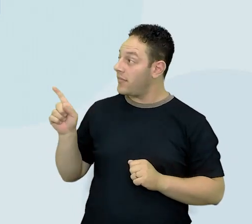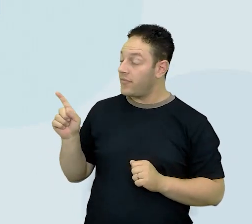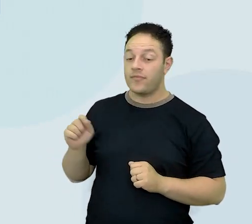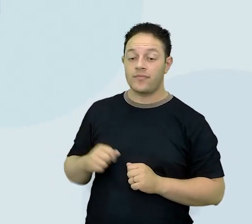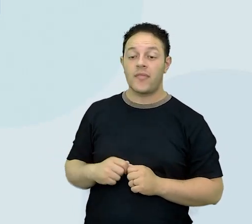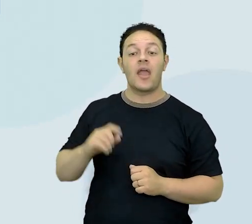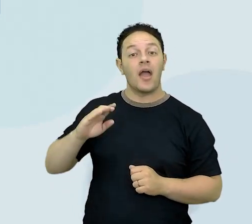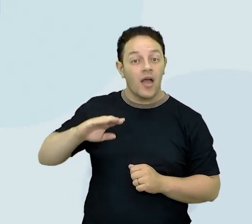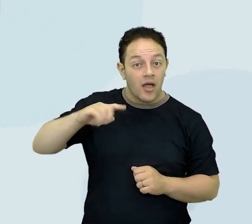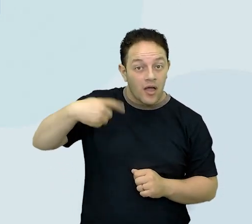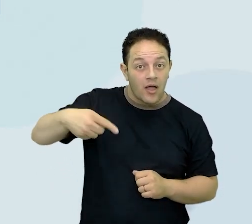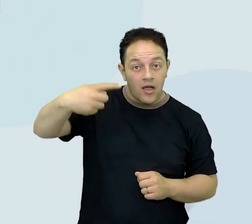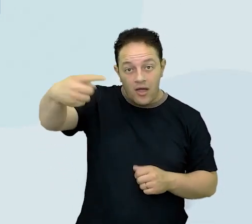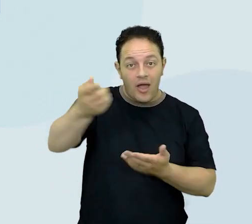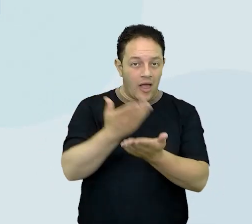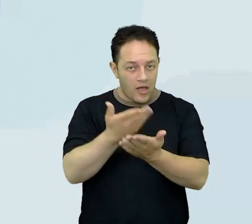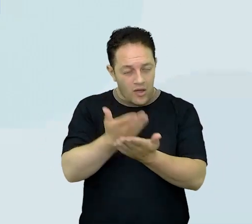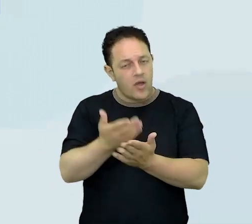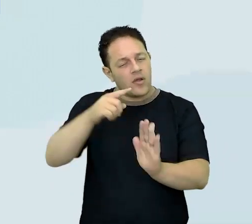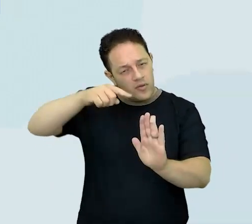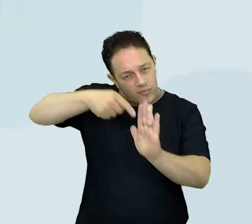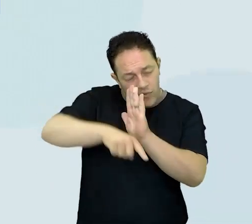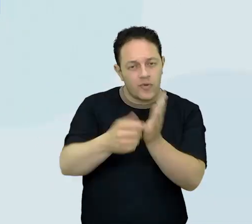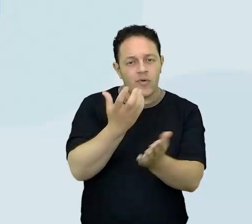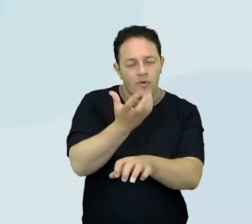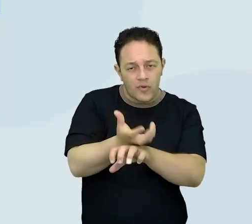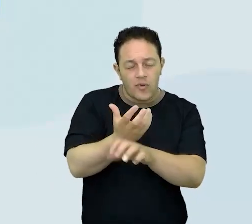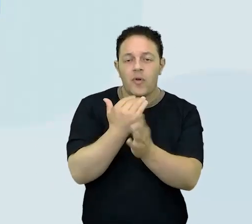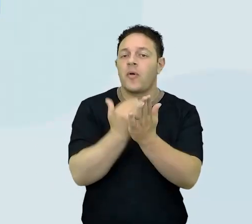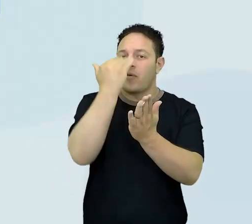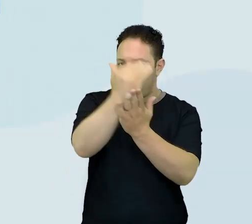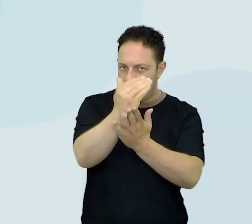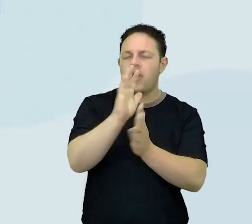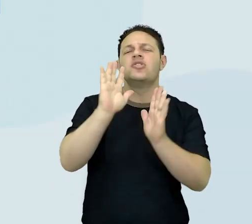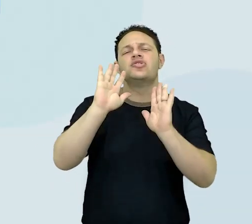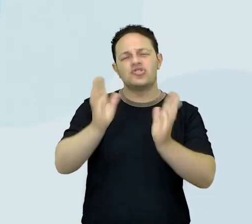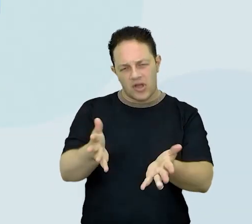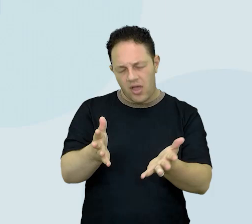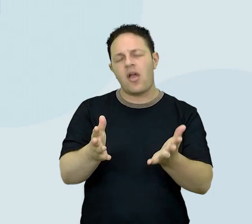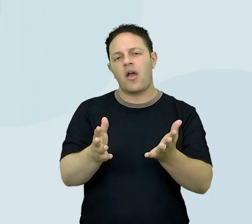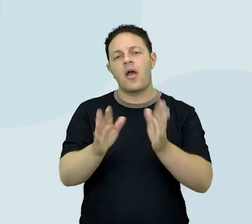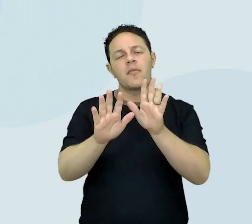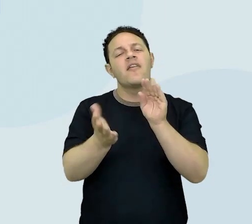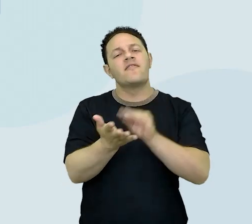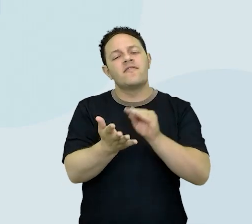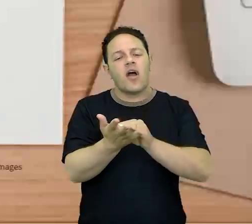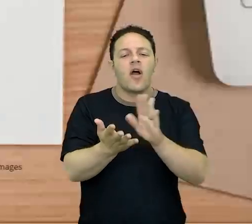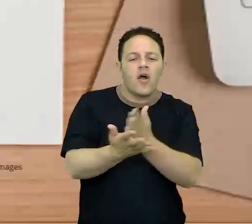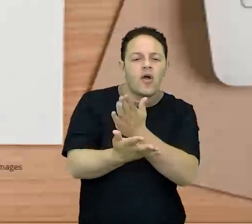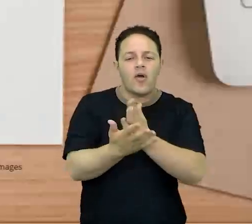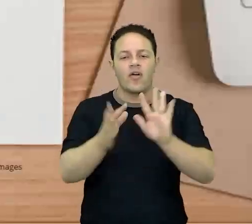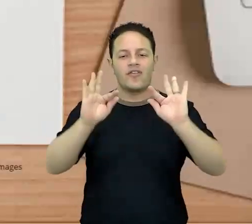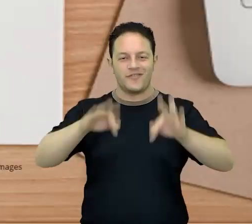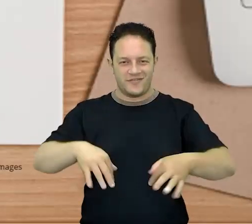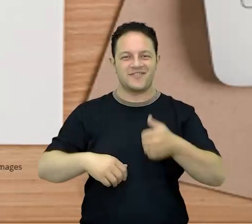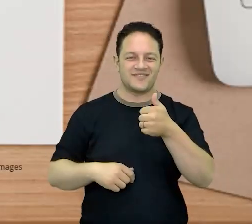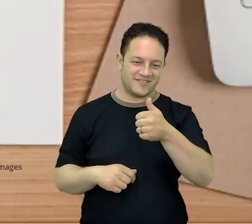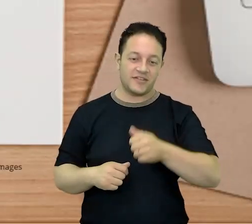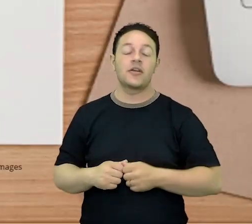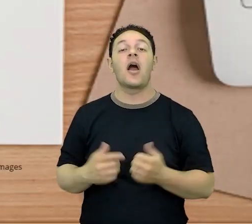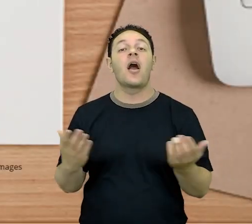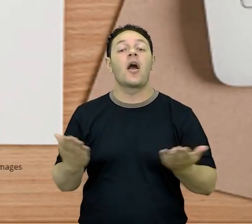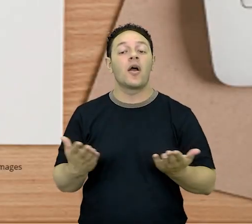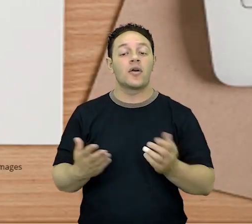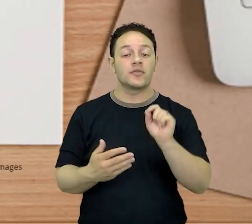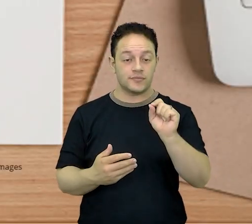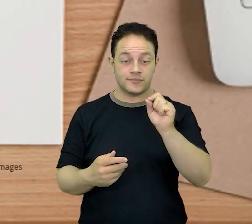nos aprofundar melhor sobre esses tópicos. A gente já se aprofundou, falta só fechar, finalizar, no caso, alguns desses tópicos. Beleza?